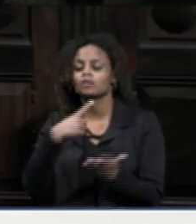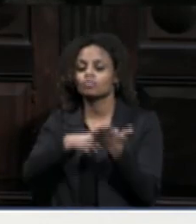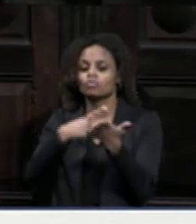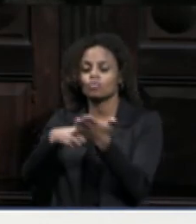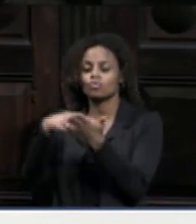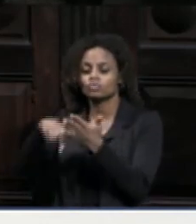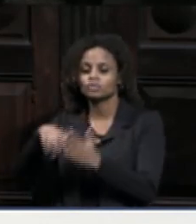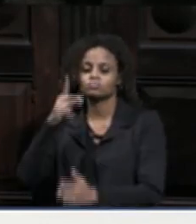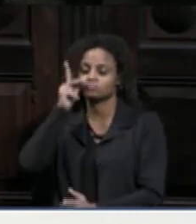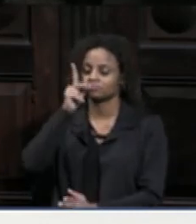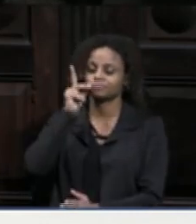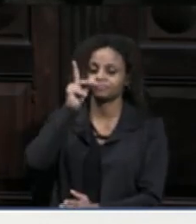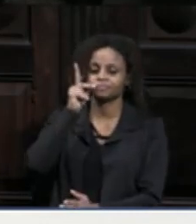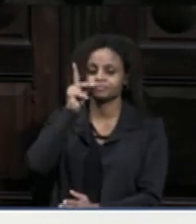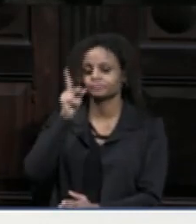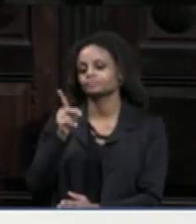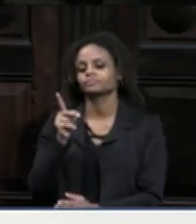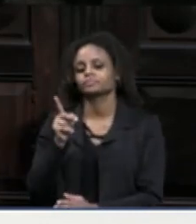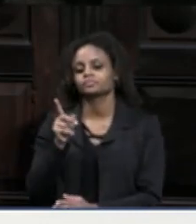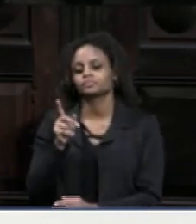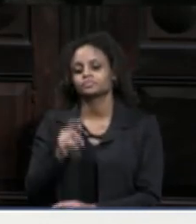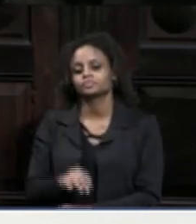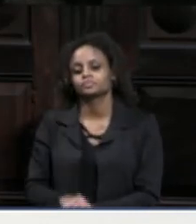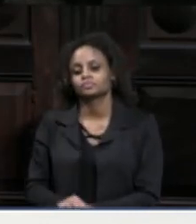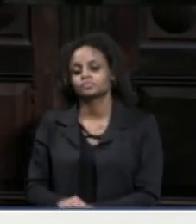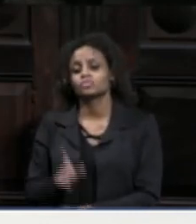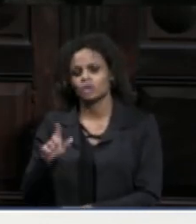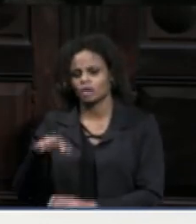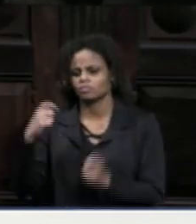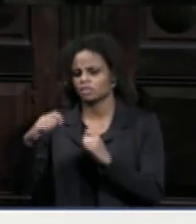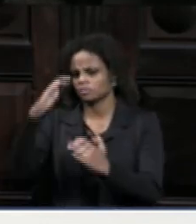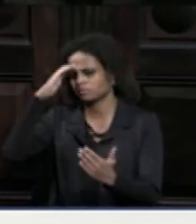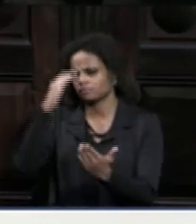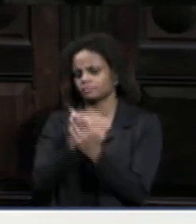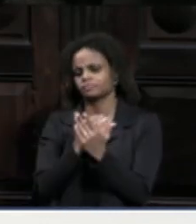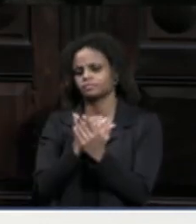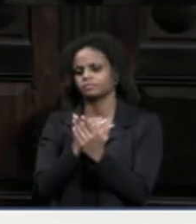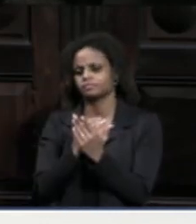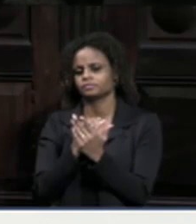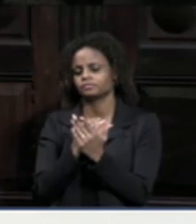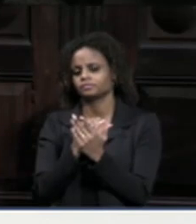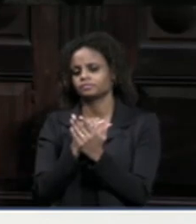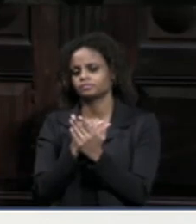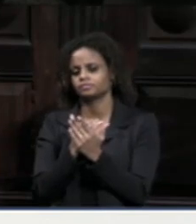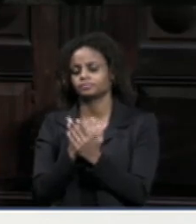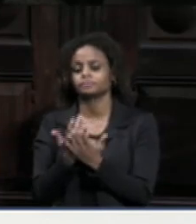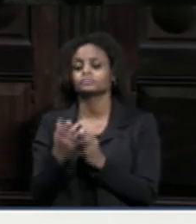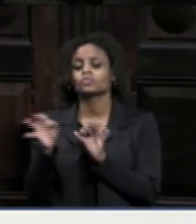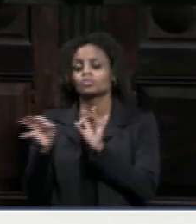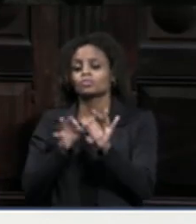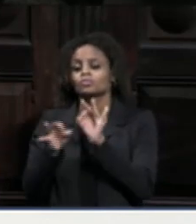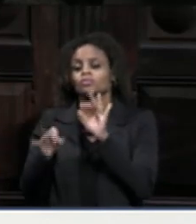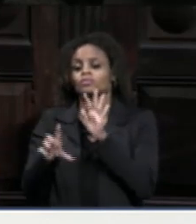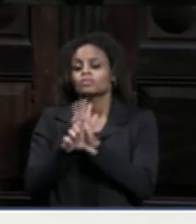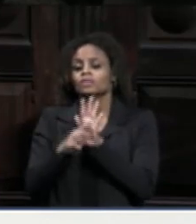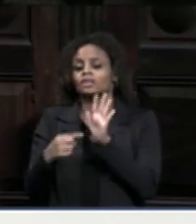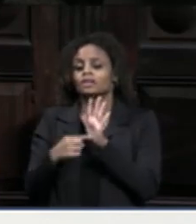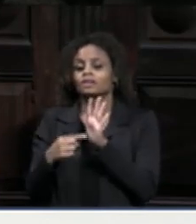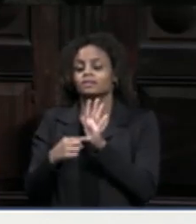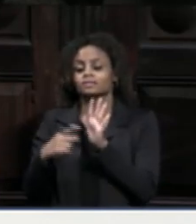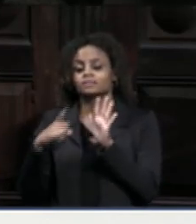plenário é para ser cumprido. O projeto